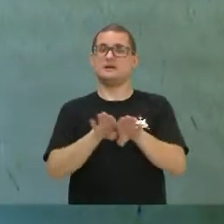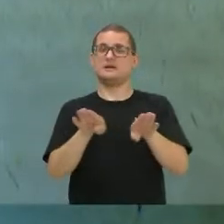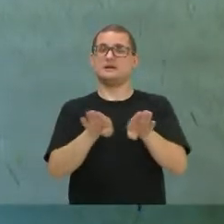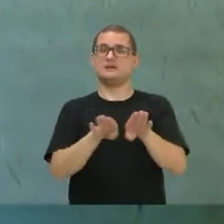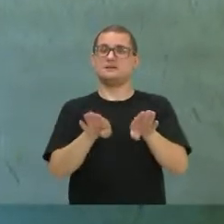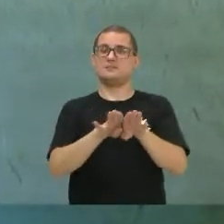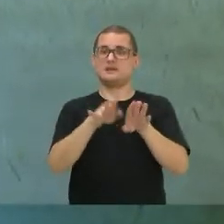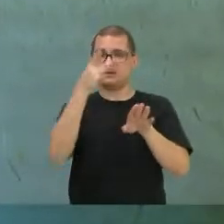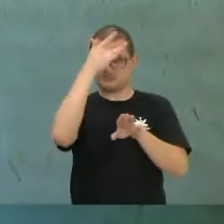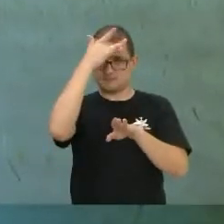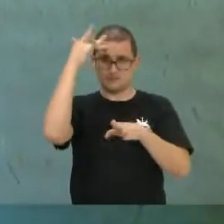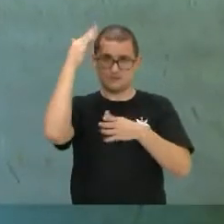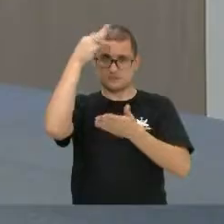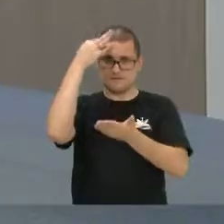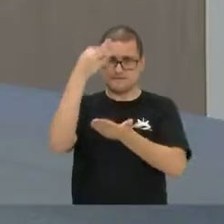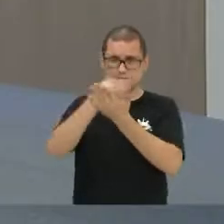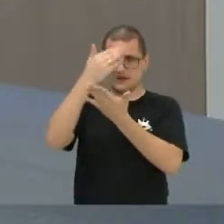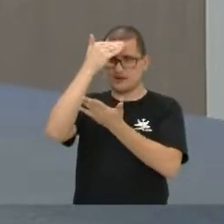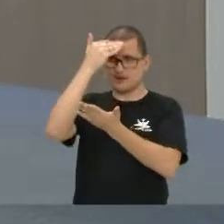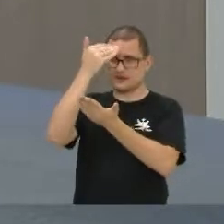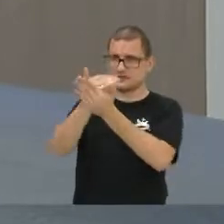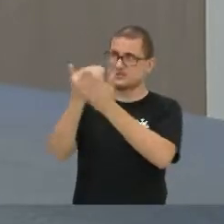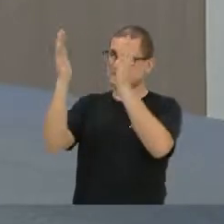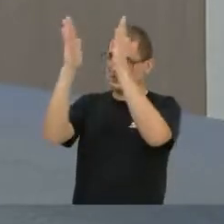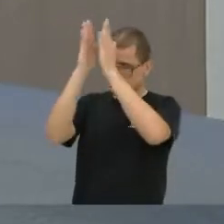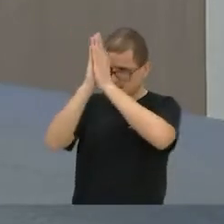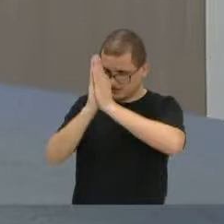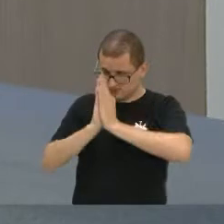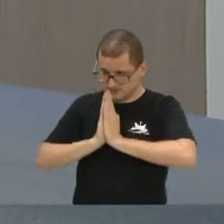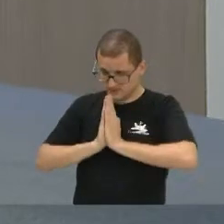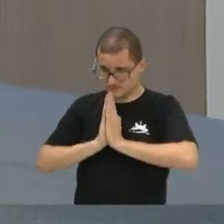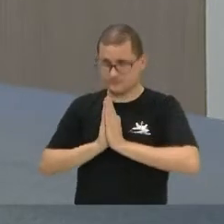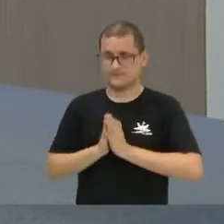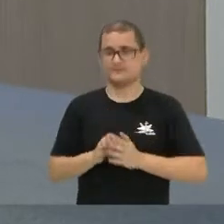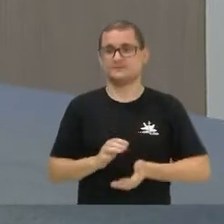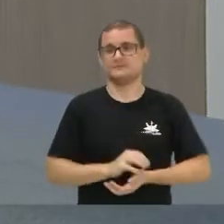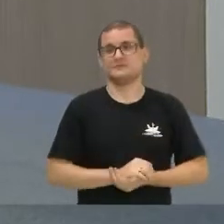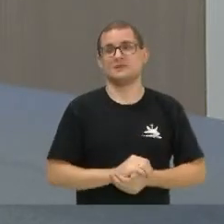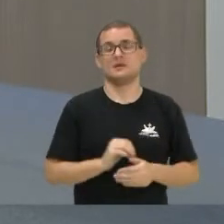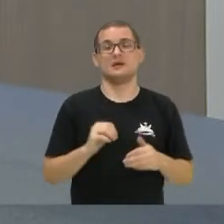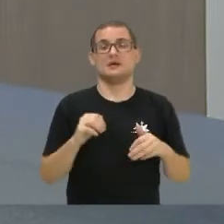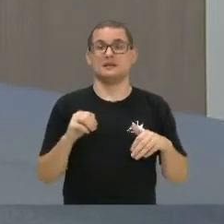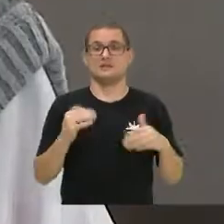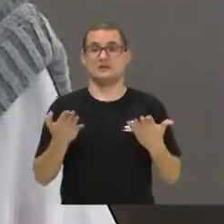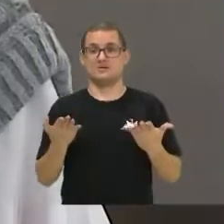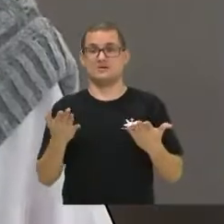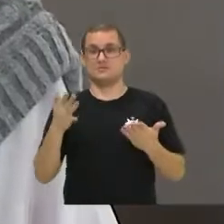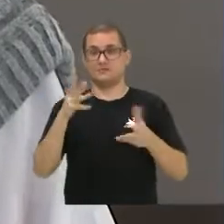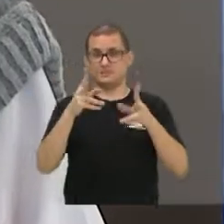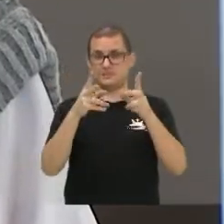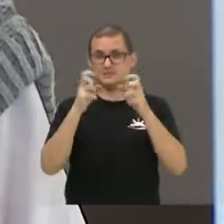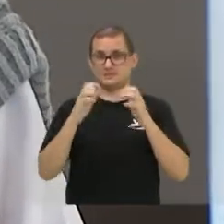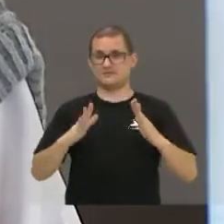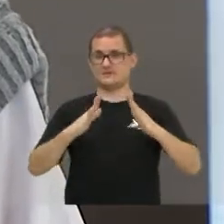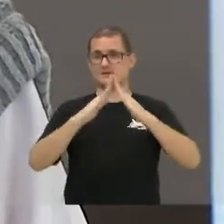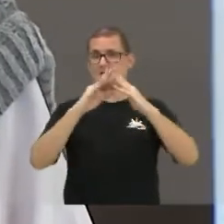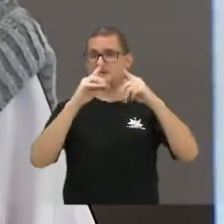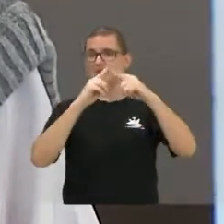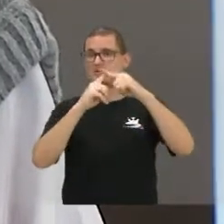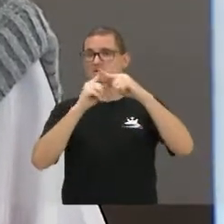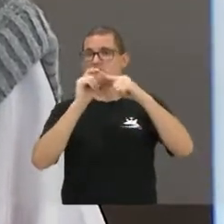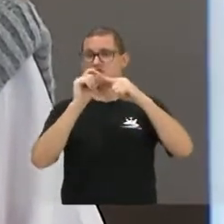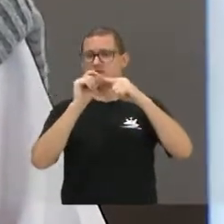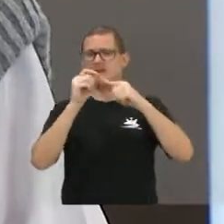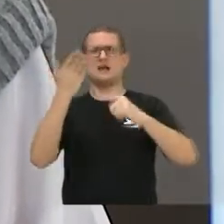nele adora tem muito a igreja não tempo do